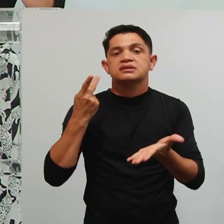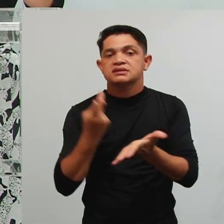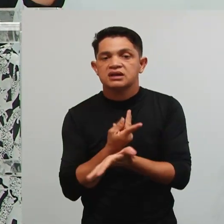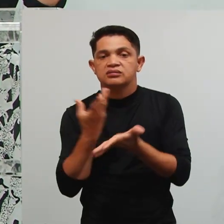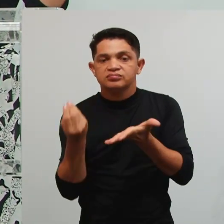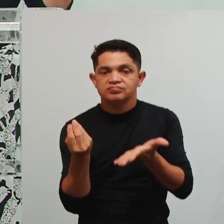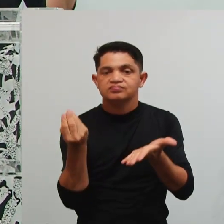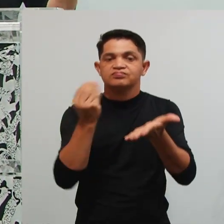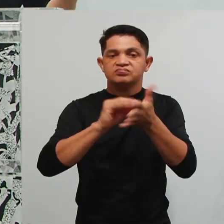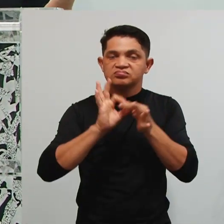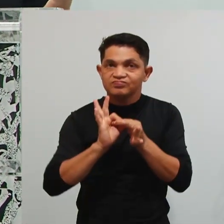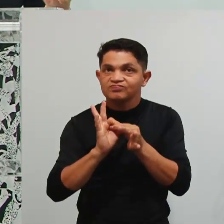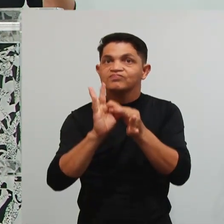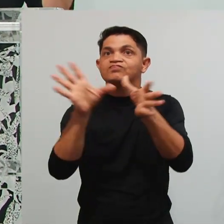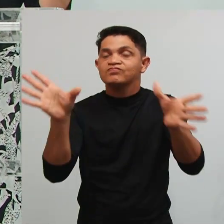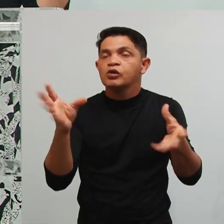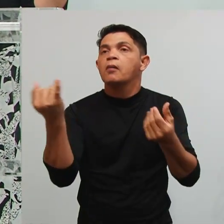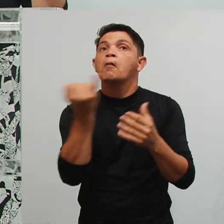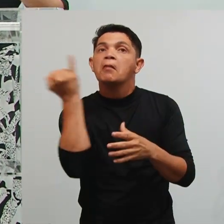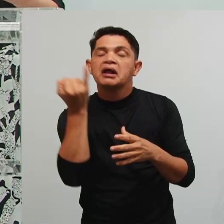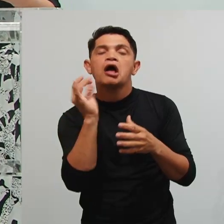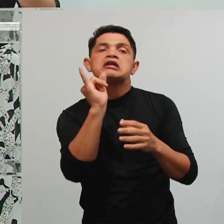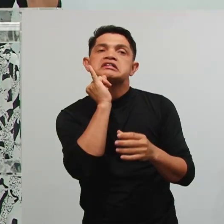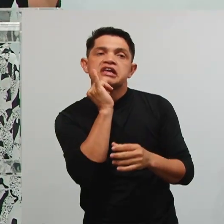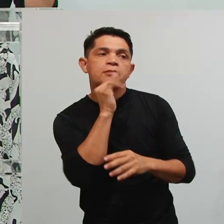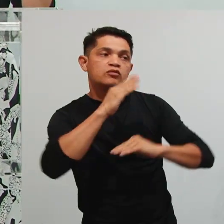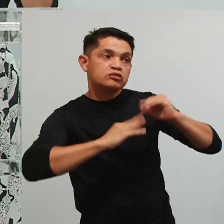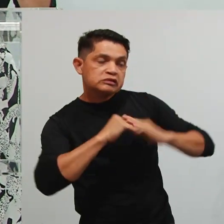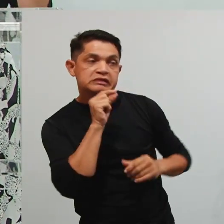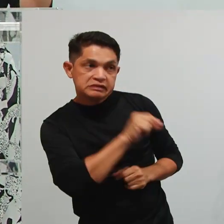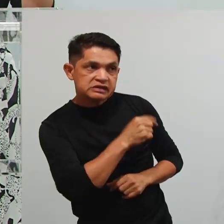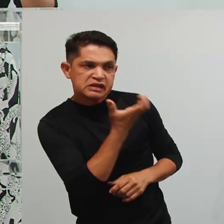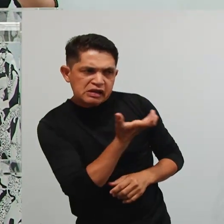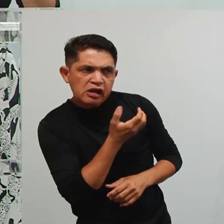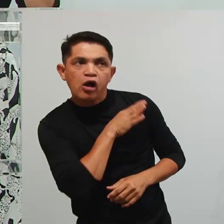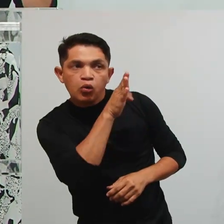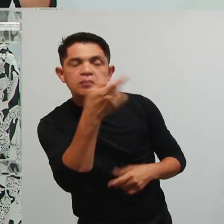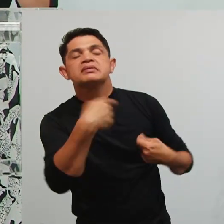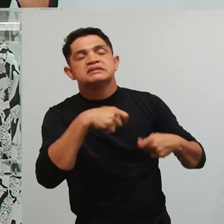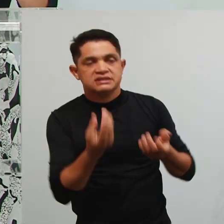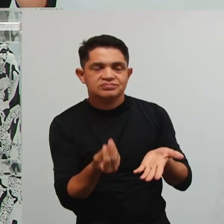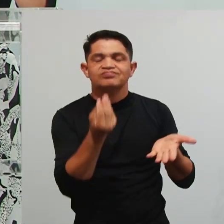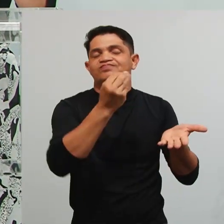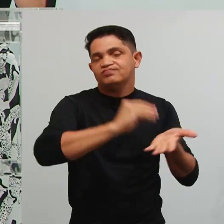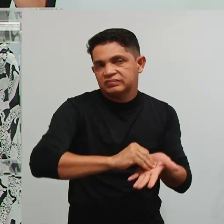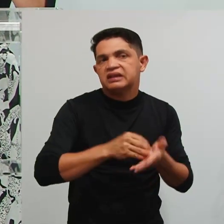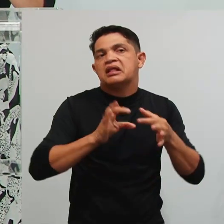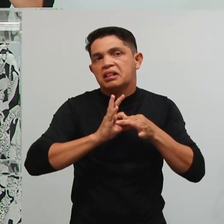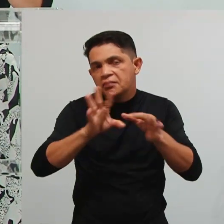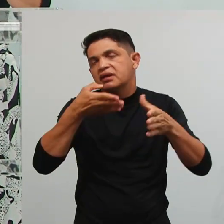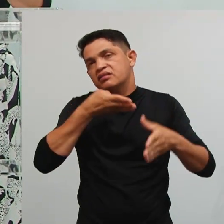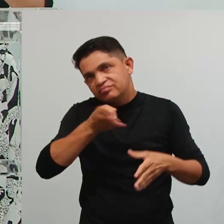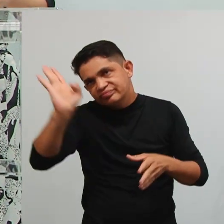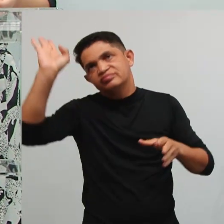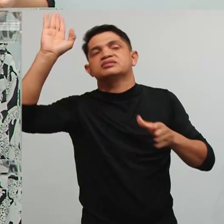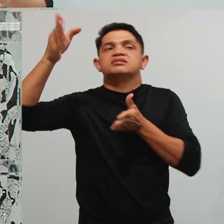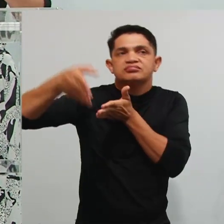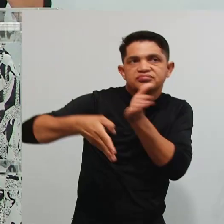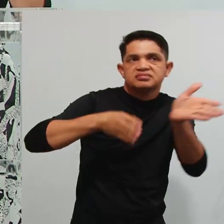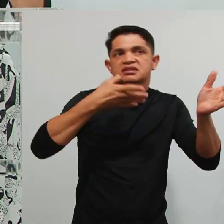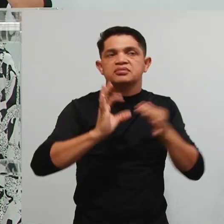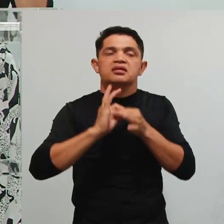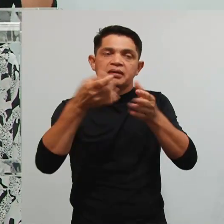para deliberar algum assunto importante, essa reunião o resultado dessa reunião vai ser registrado numa